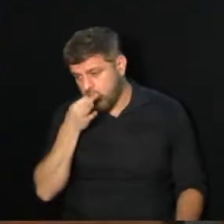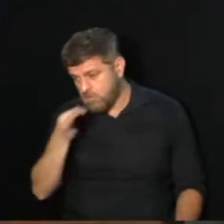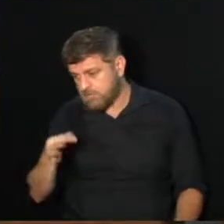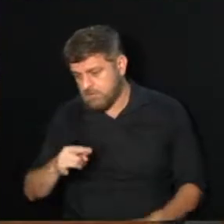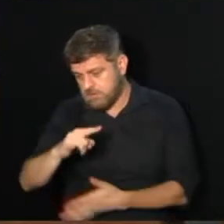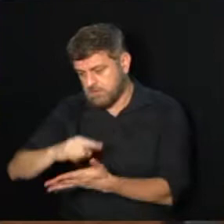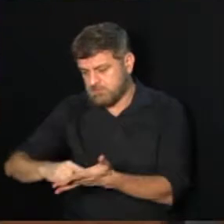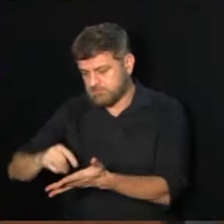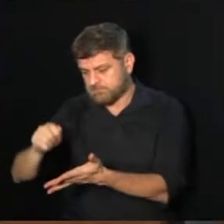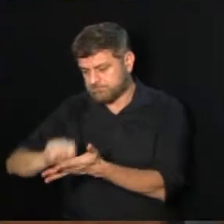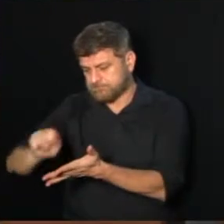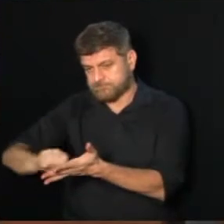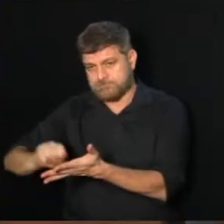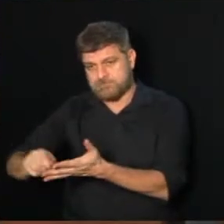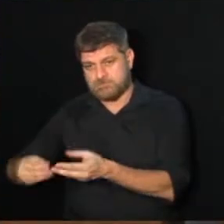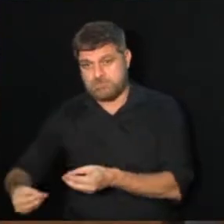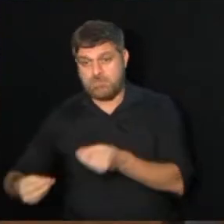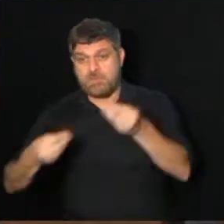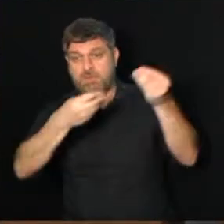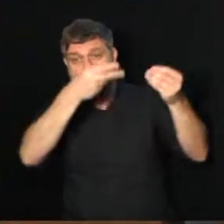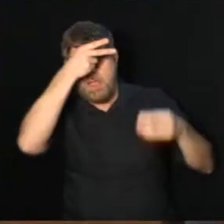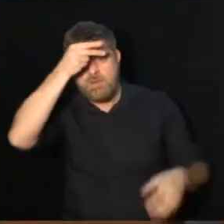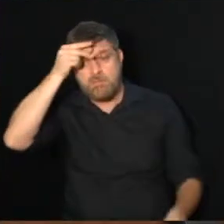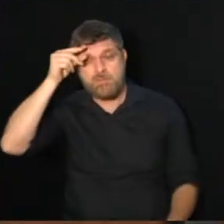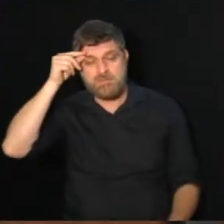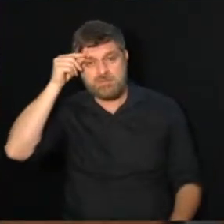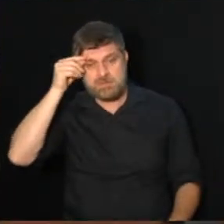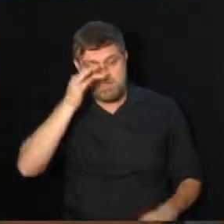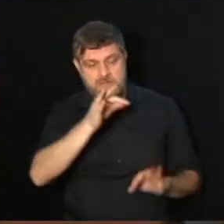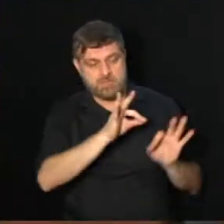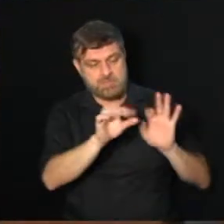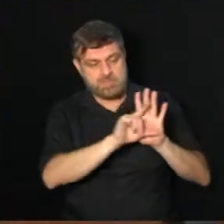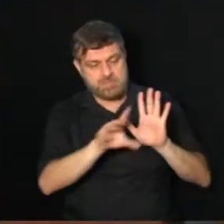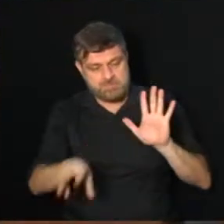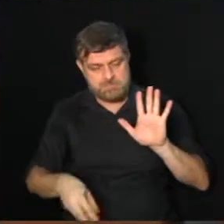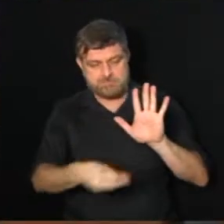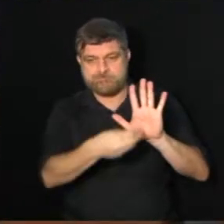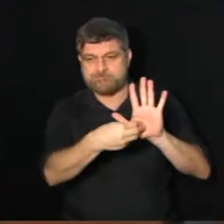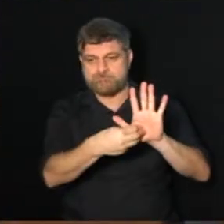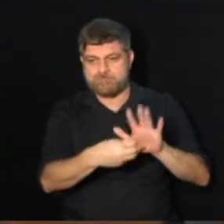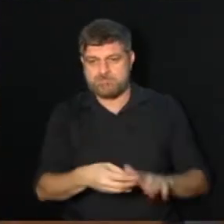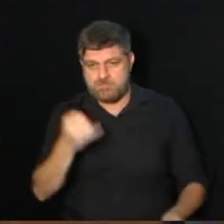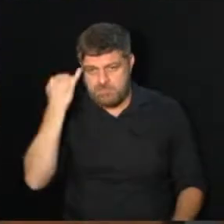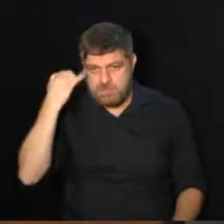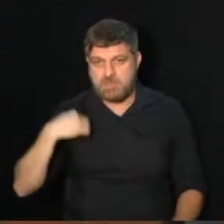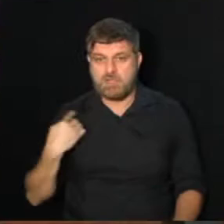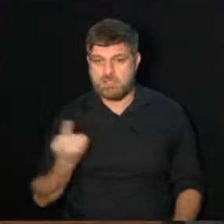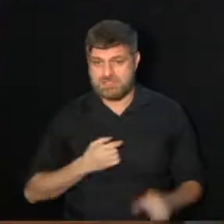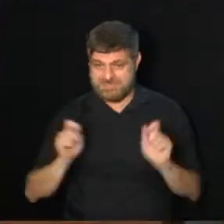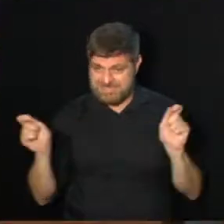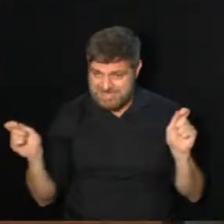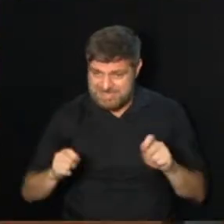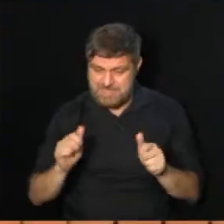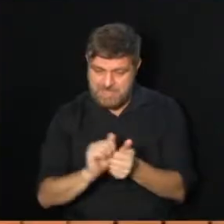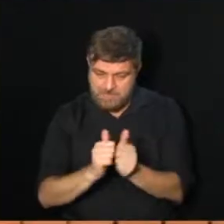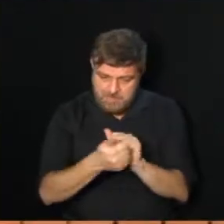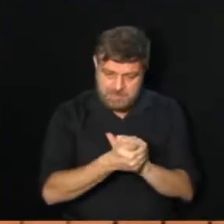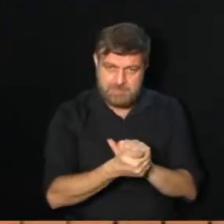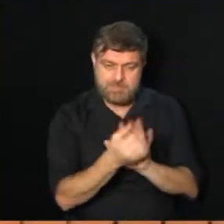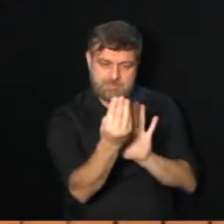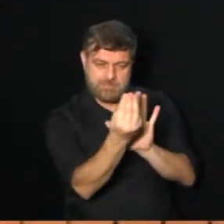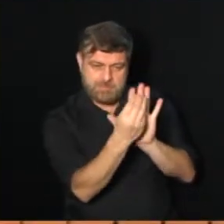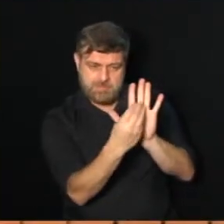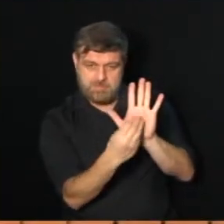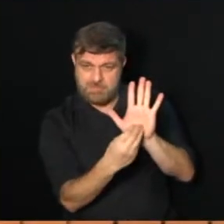leve essa proposta ao secretário. Perfeito, a ideia é essa, só para dizer que a gente pode incorporar isso, inclusive